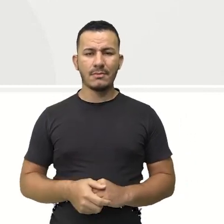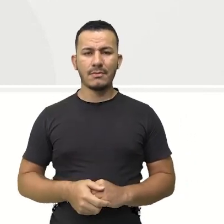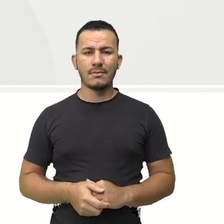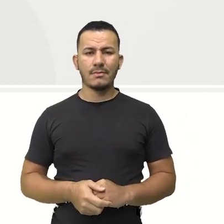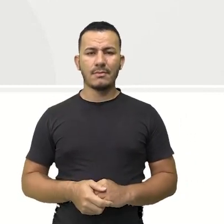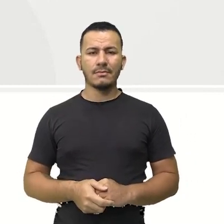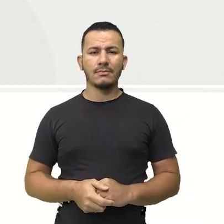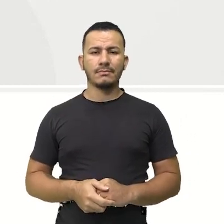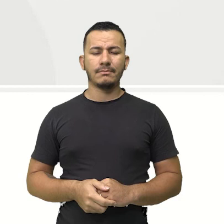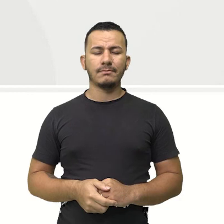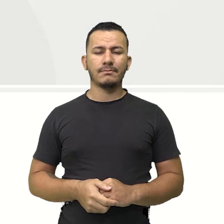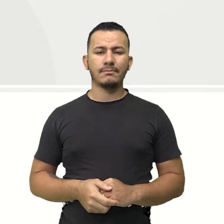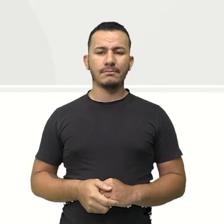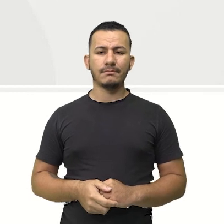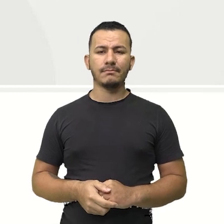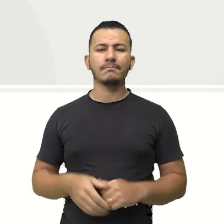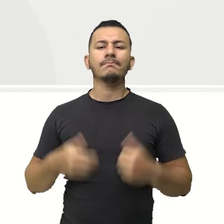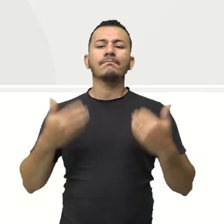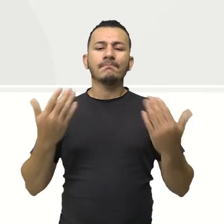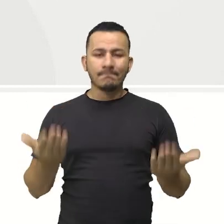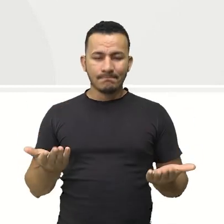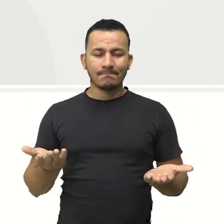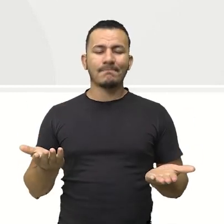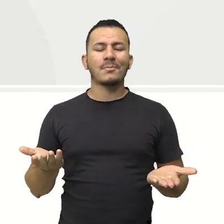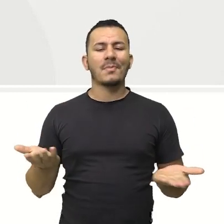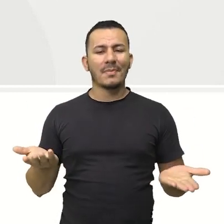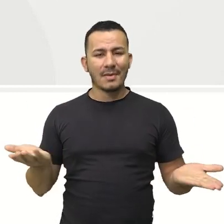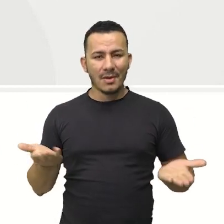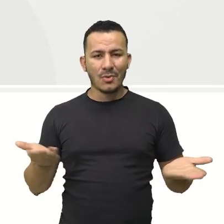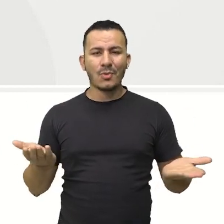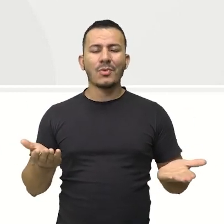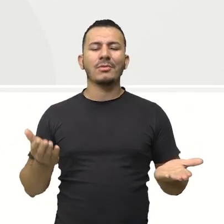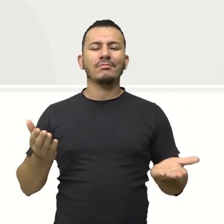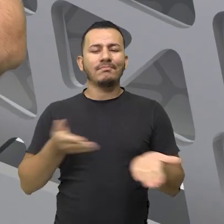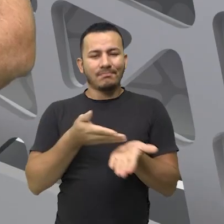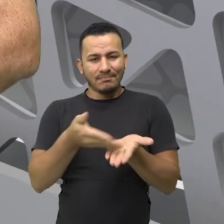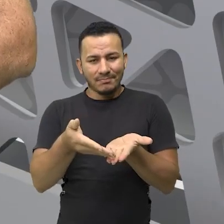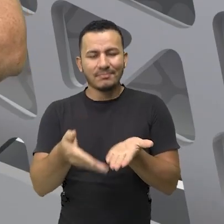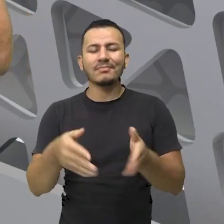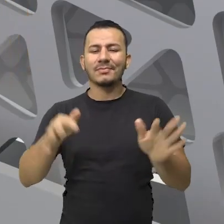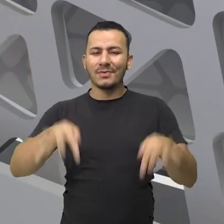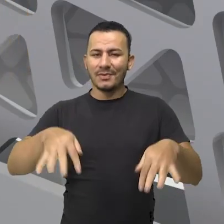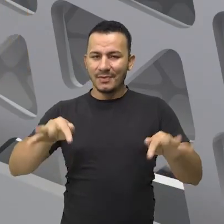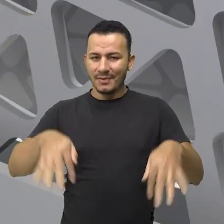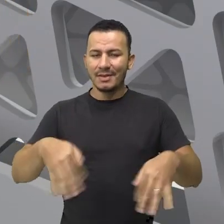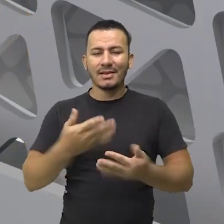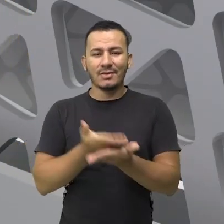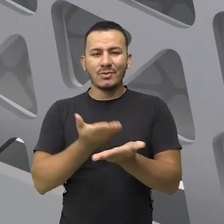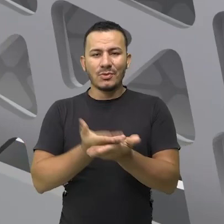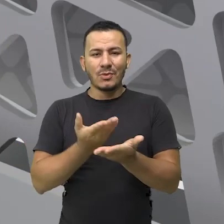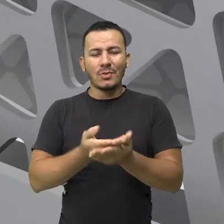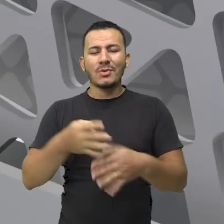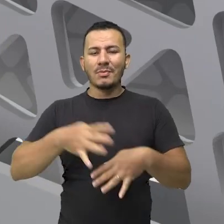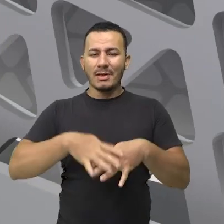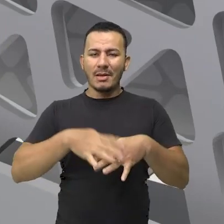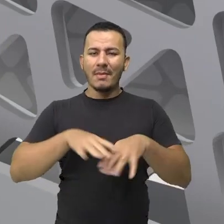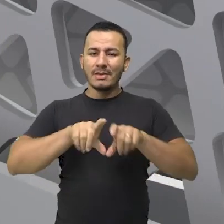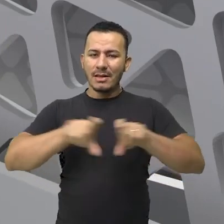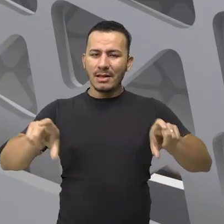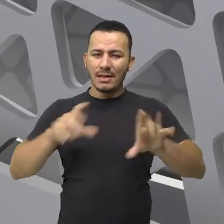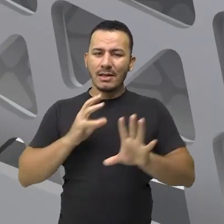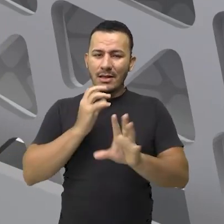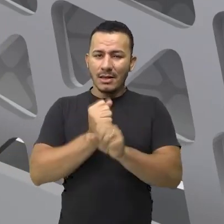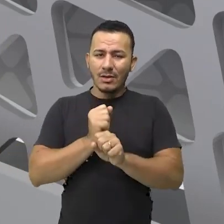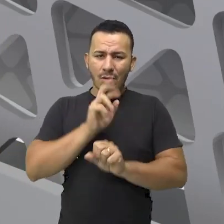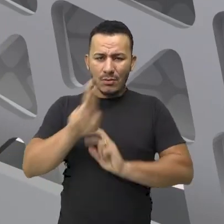22,50. Bom, pessoal, assim então, nós estamos chegando aqui ao final da nossa aula de resolução de